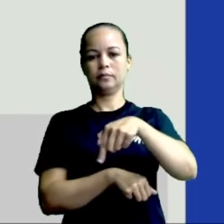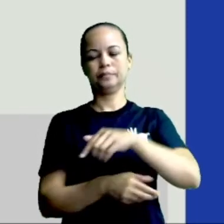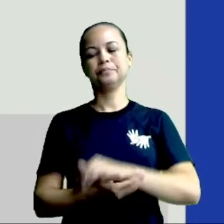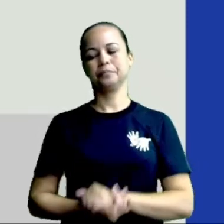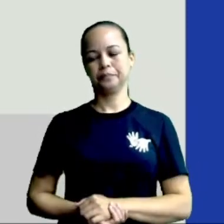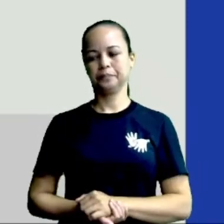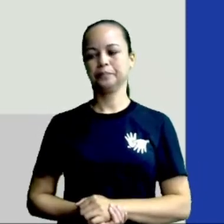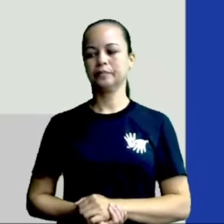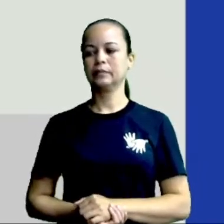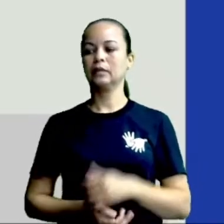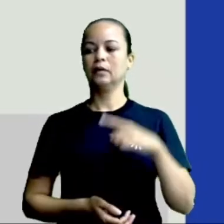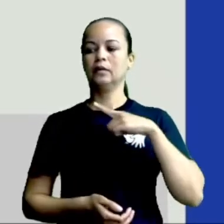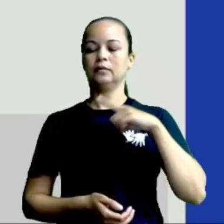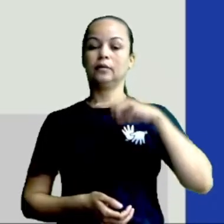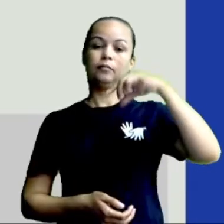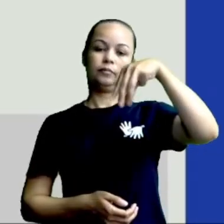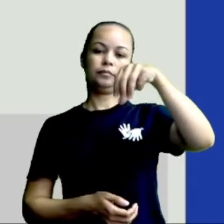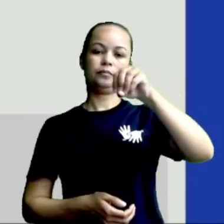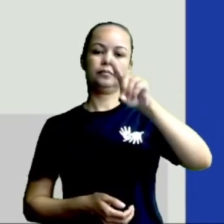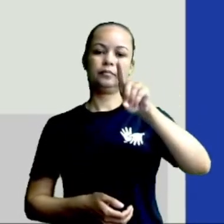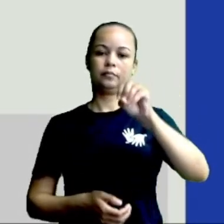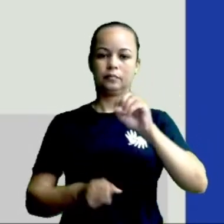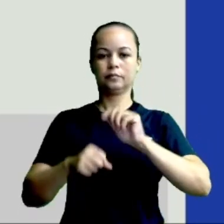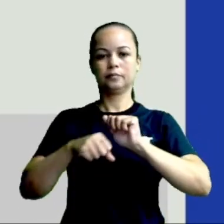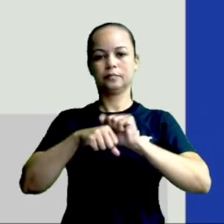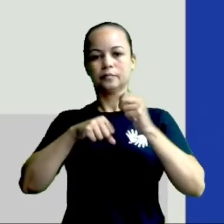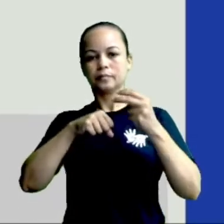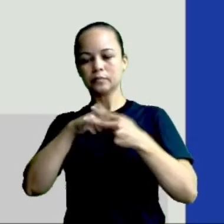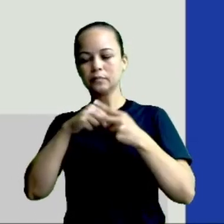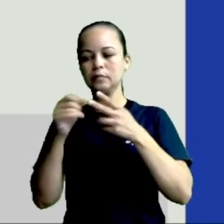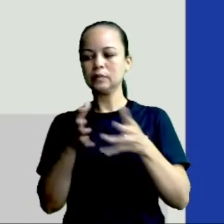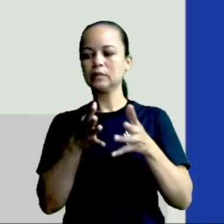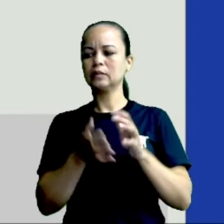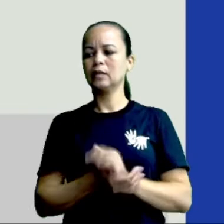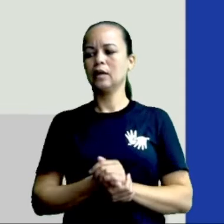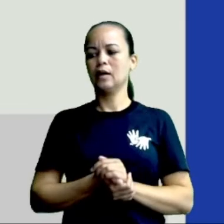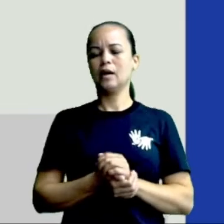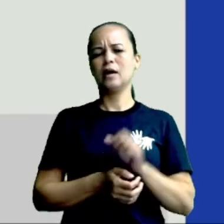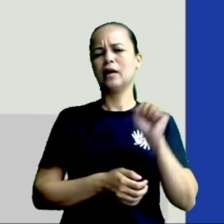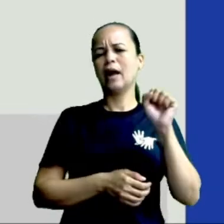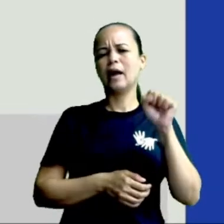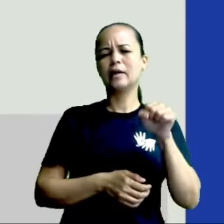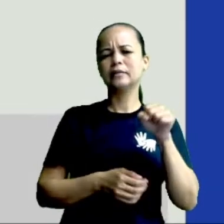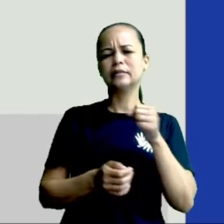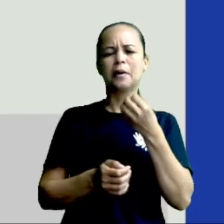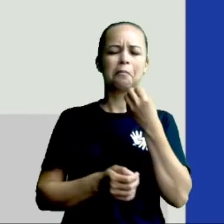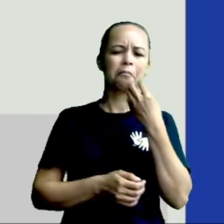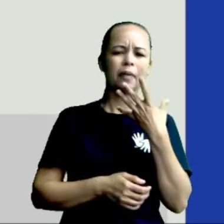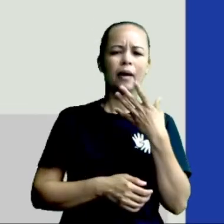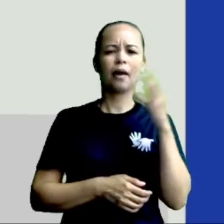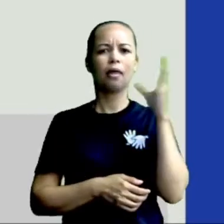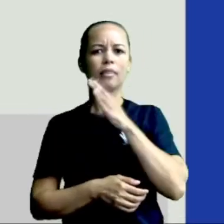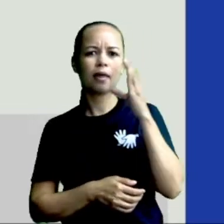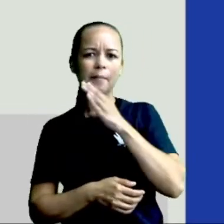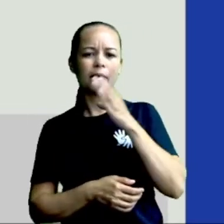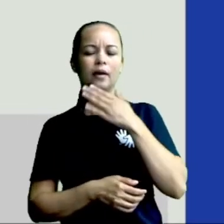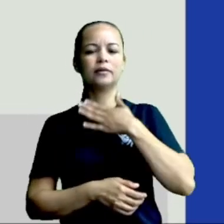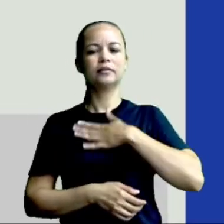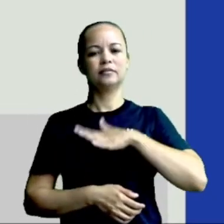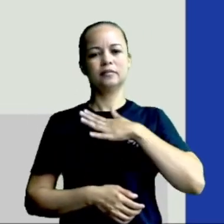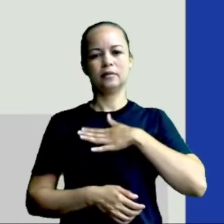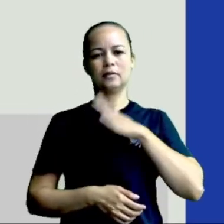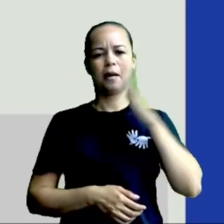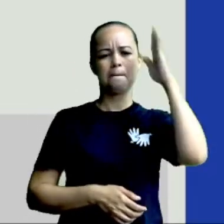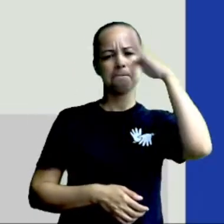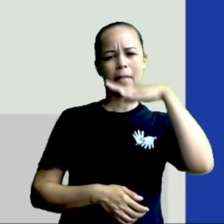também advérbio de modo. Assim, bem, depressa, devagar, mal,